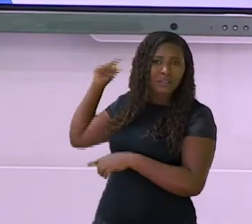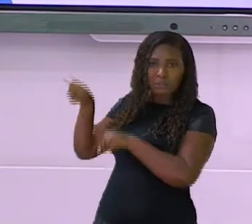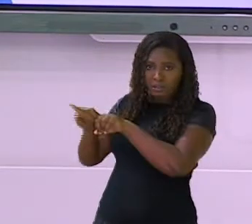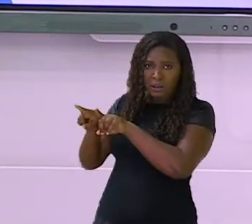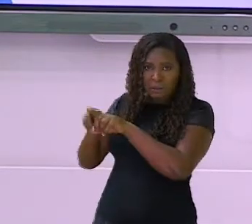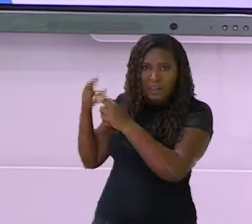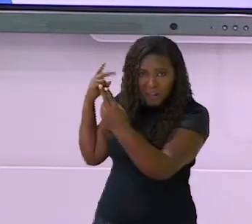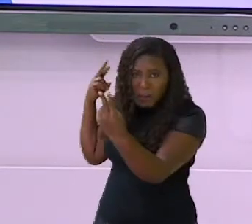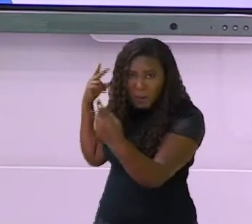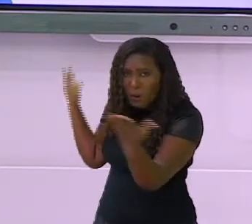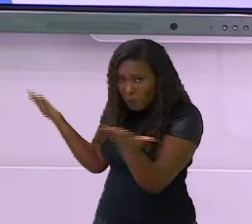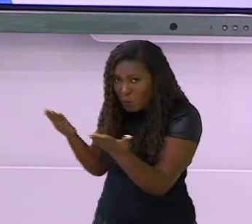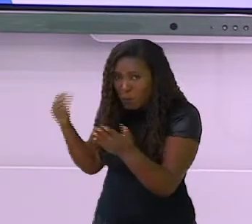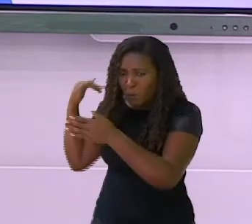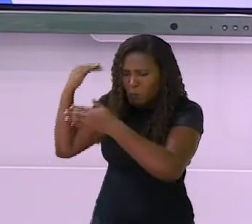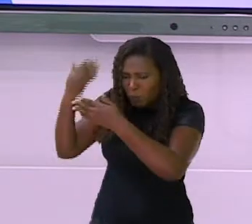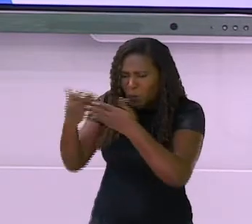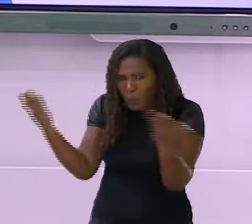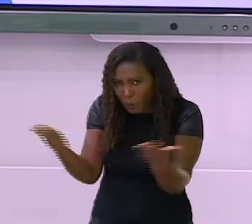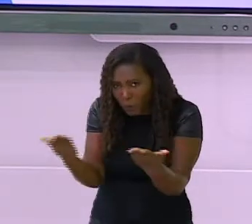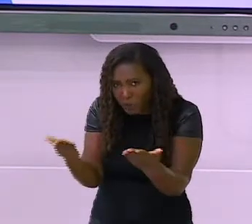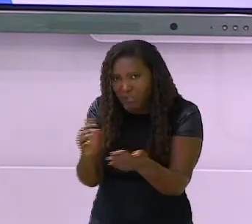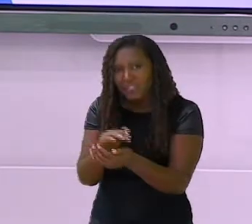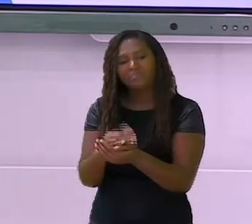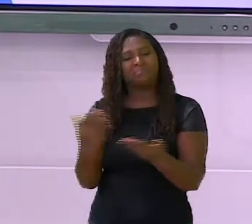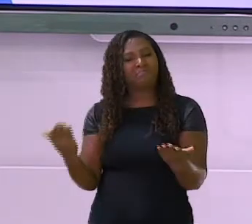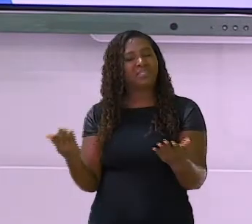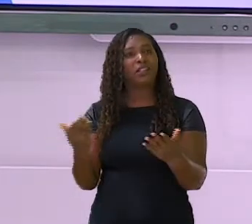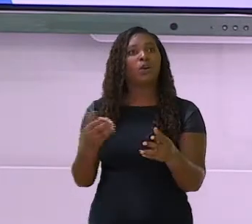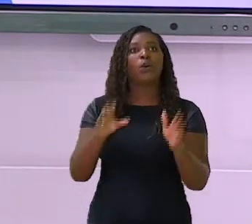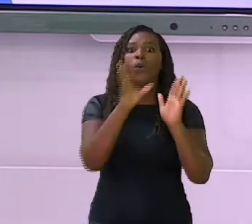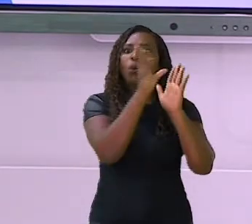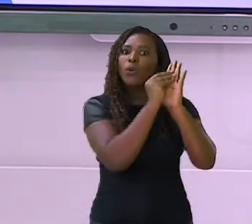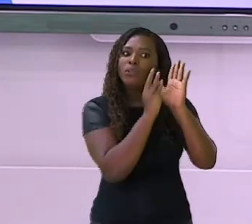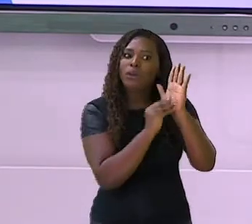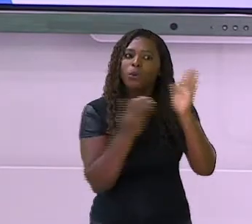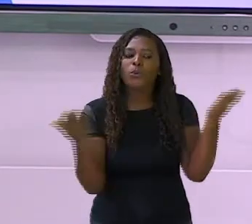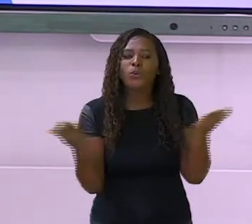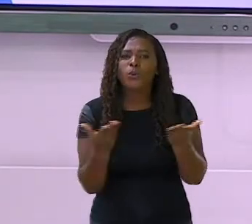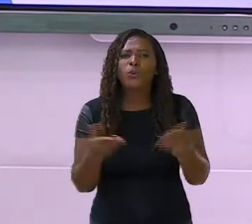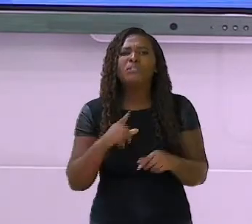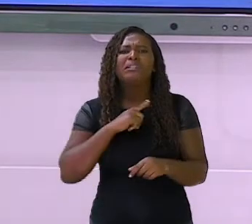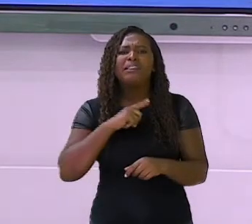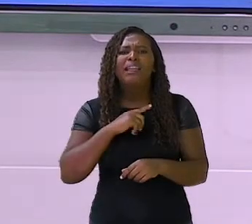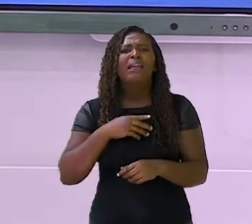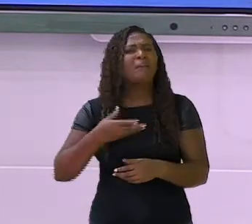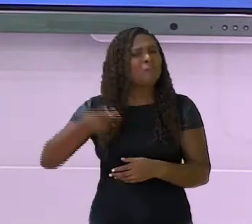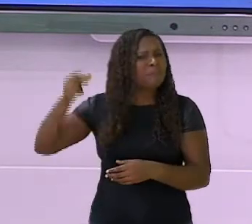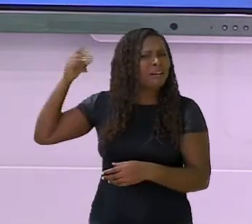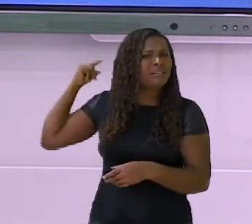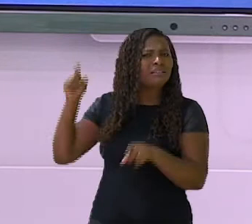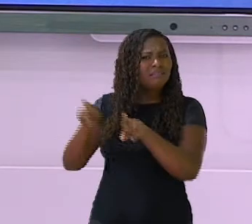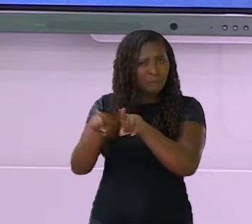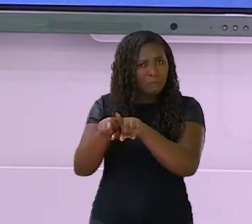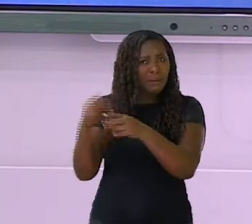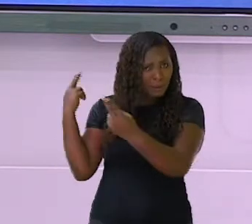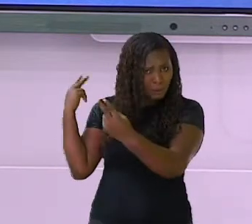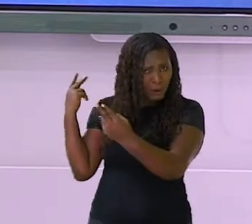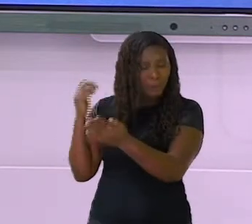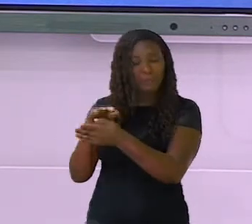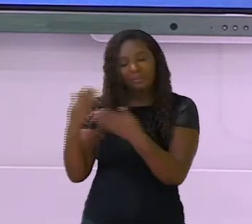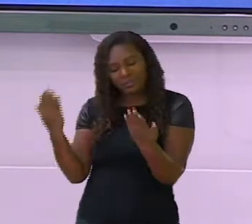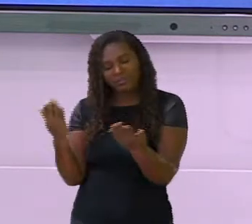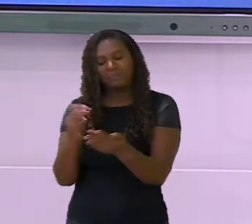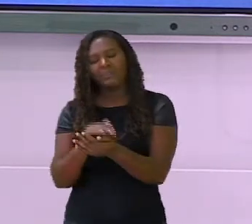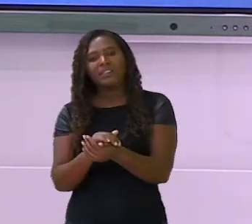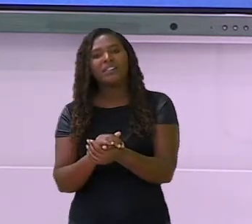Com esses conteúdos de aprendizagem que nós temos hoje. Então, vamos falar um pouquinho dessa história. Primeiro, nós precisamos